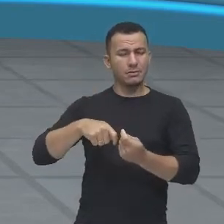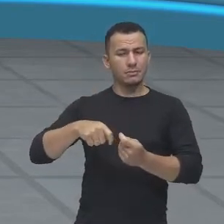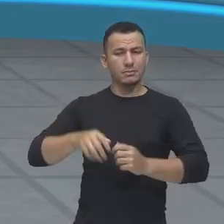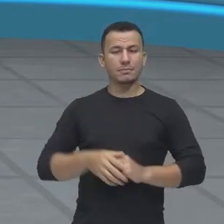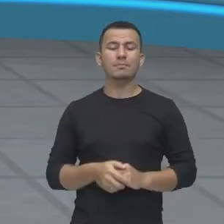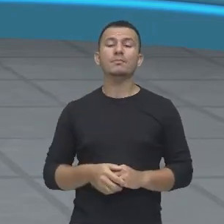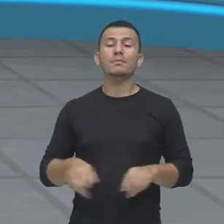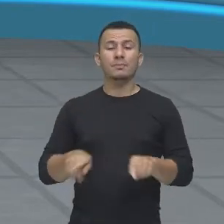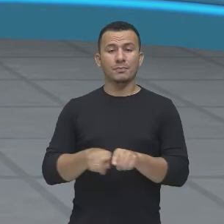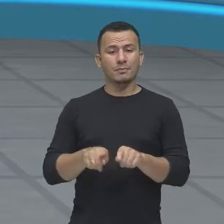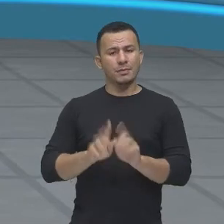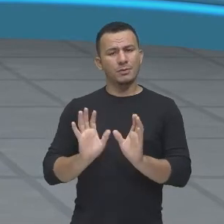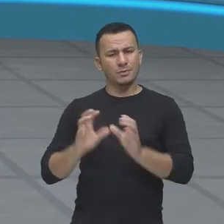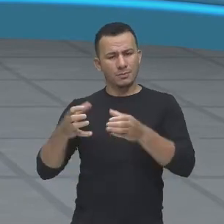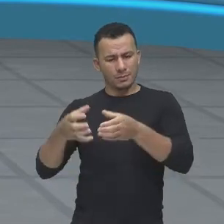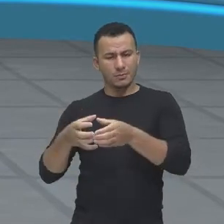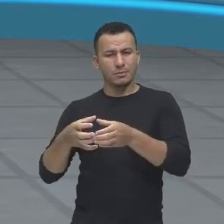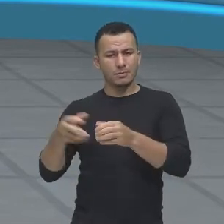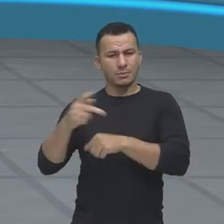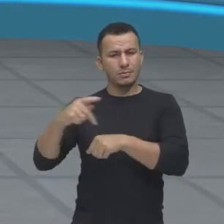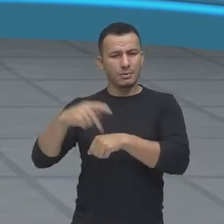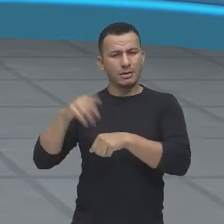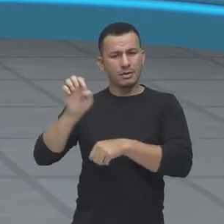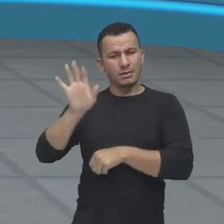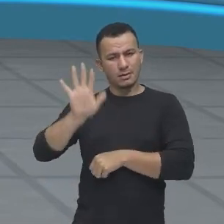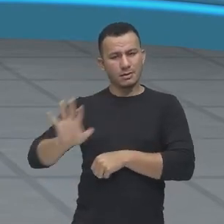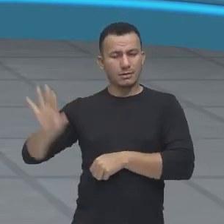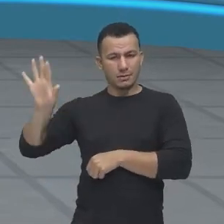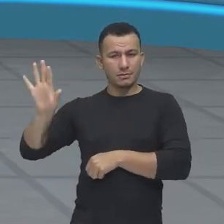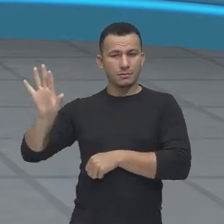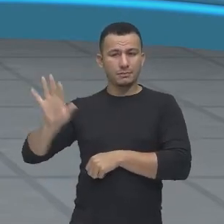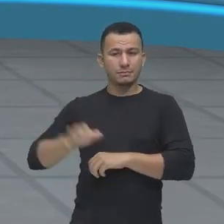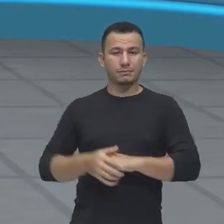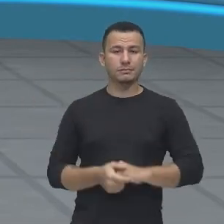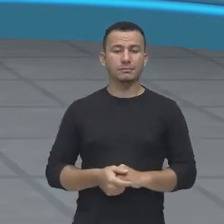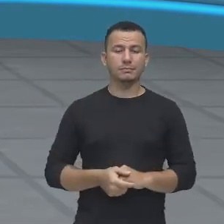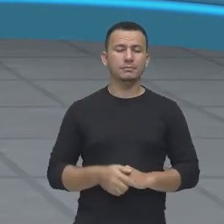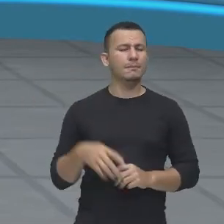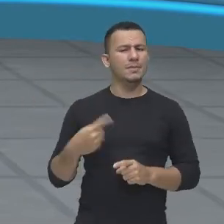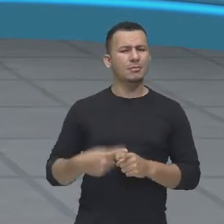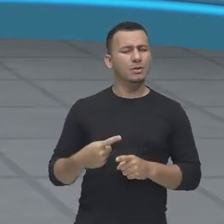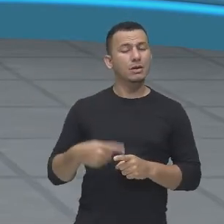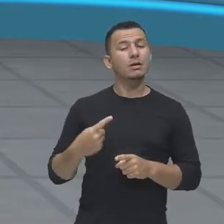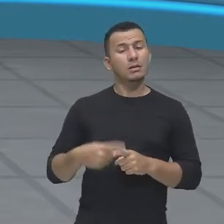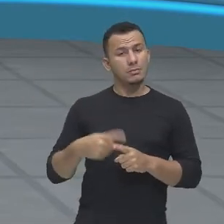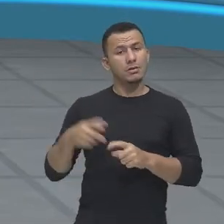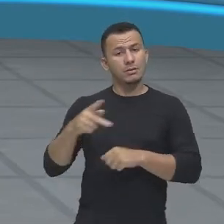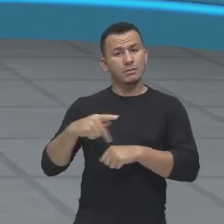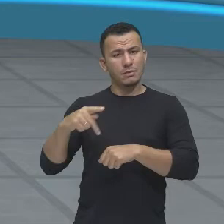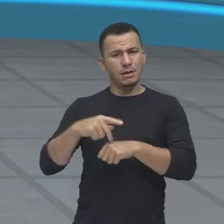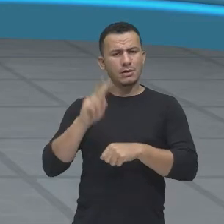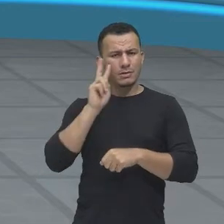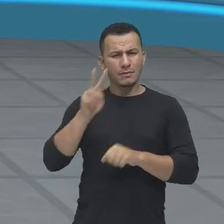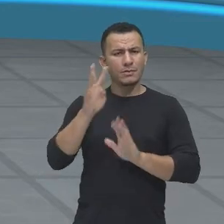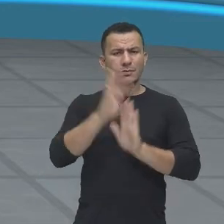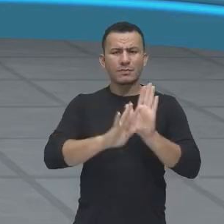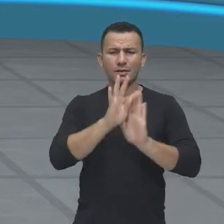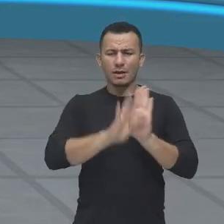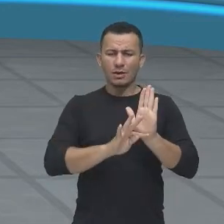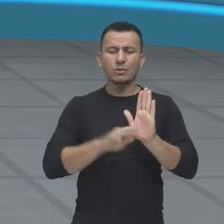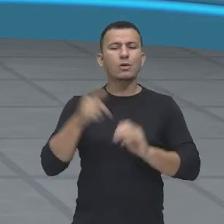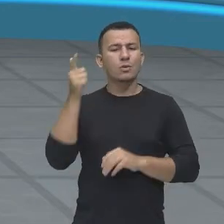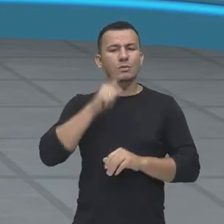mundial e com relação a esse grupo de países da Europa Oriental, né? Porque foi um país que, como a gente viu ali no texto,